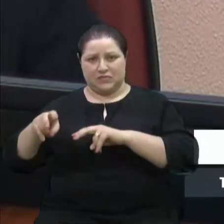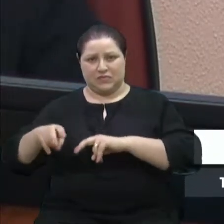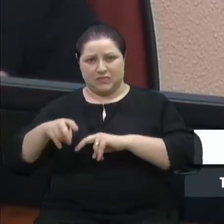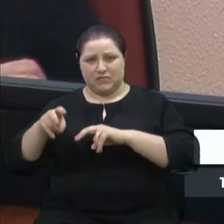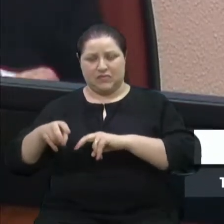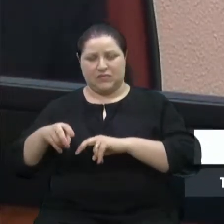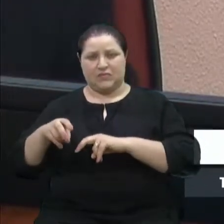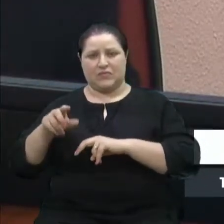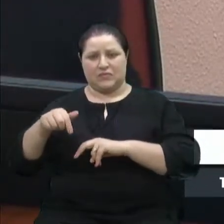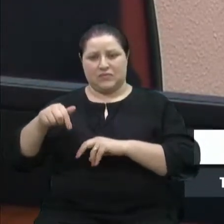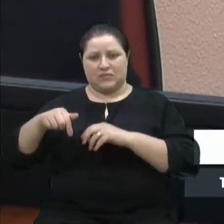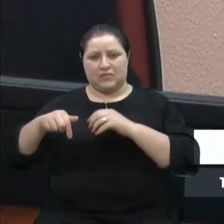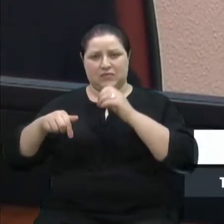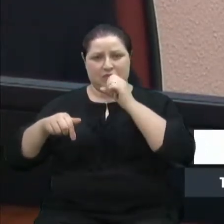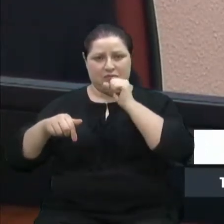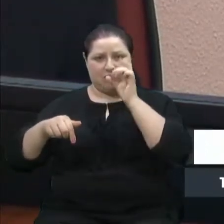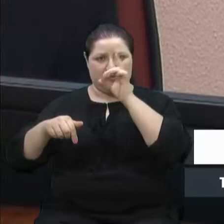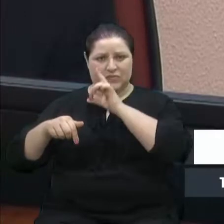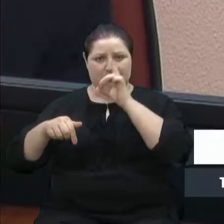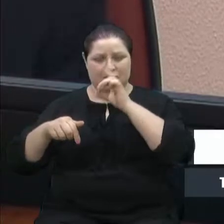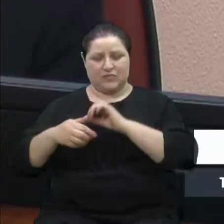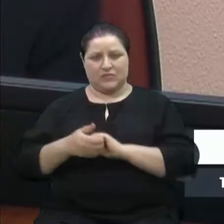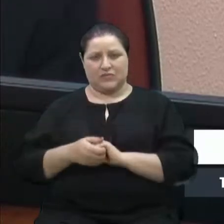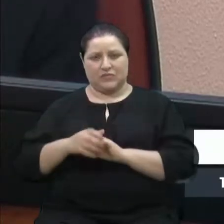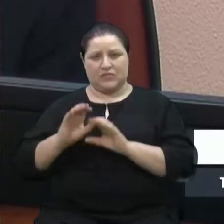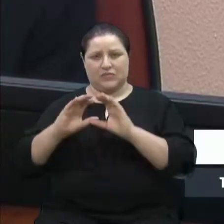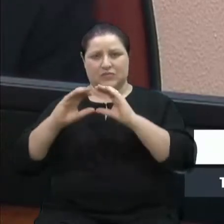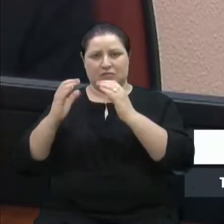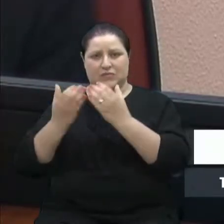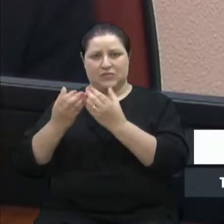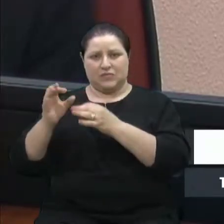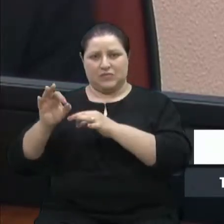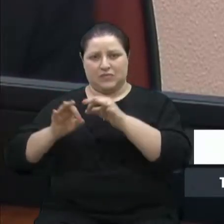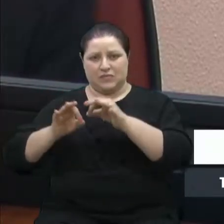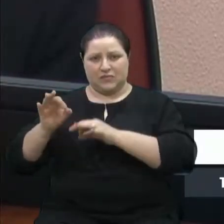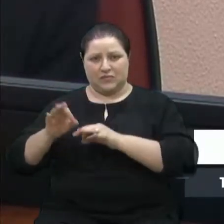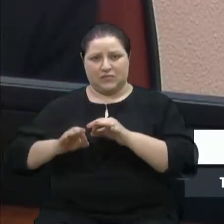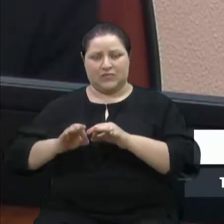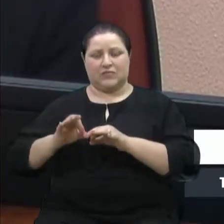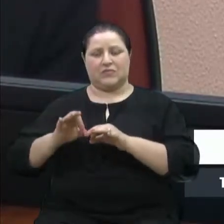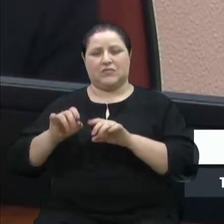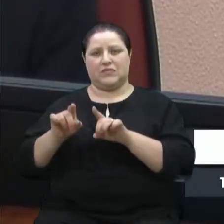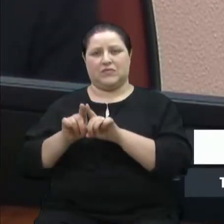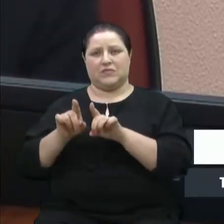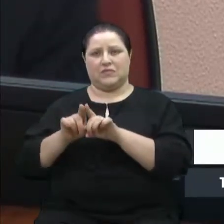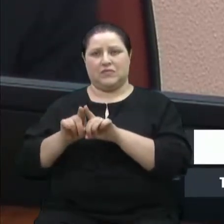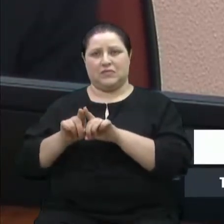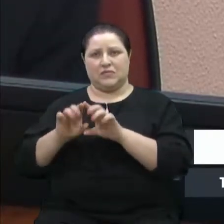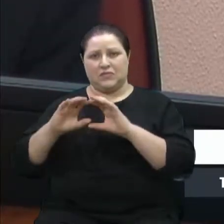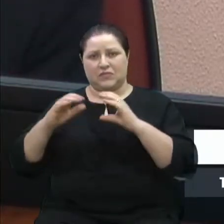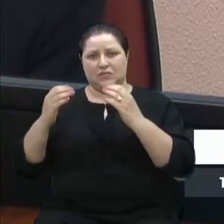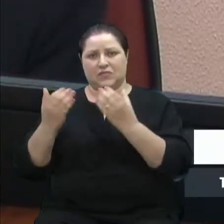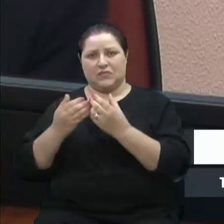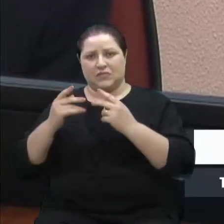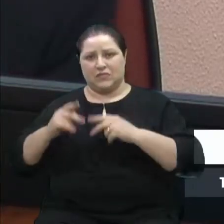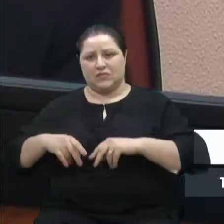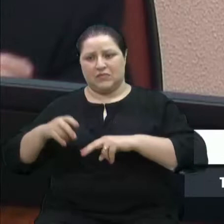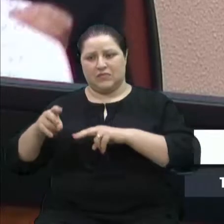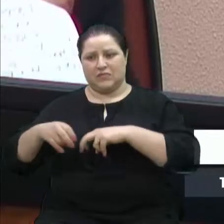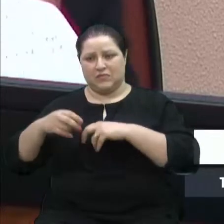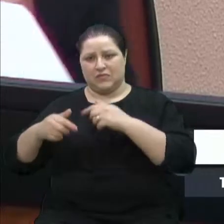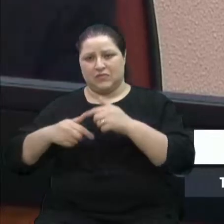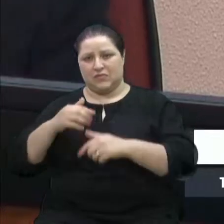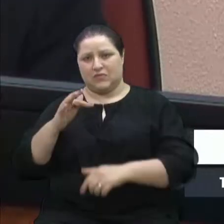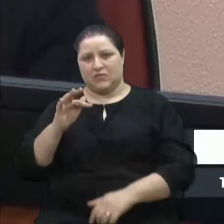iniciará neste final de semana a comunidade organizadora e a comunidade e os agricultores de Fazenda Souza